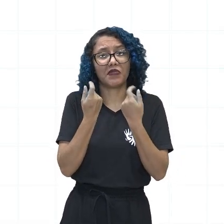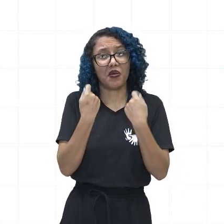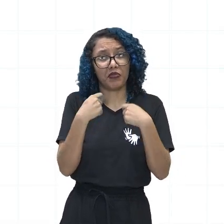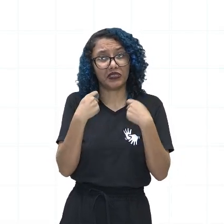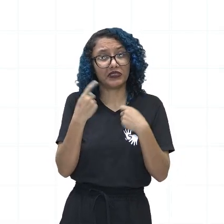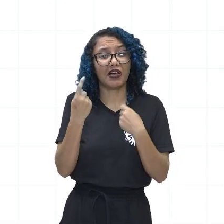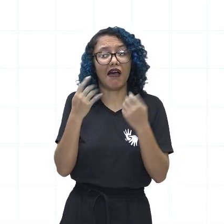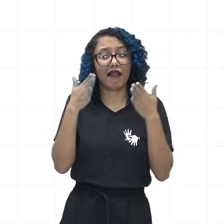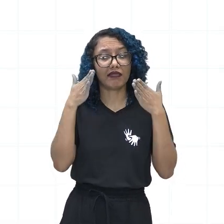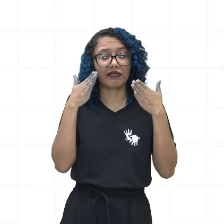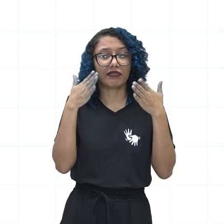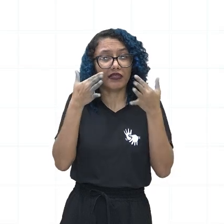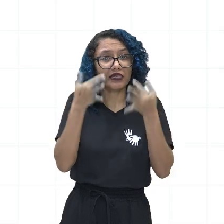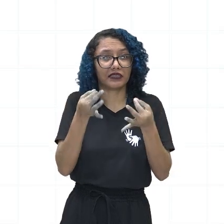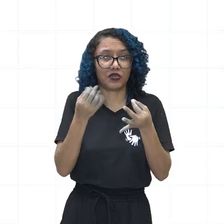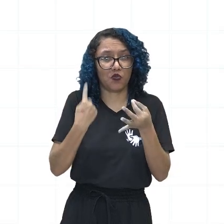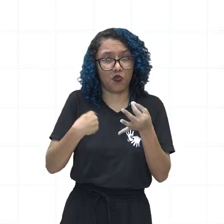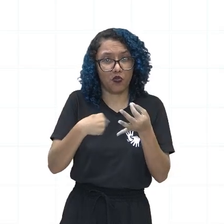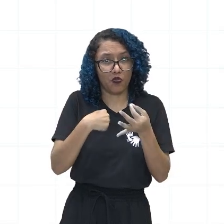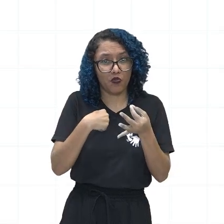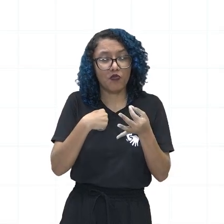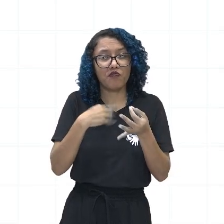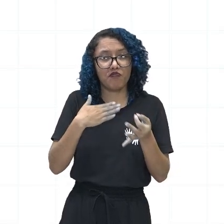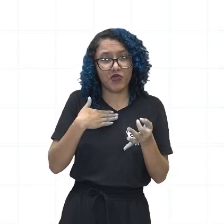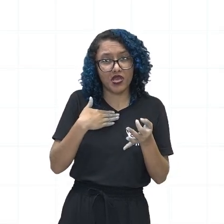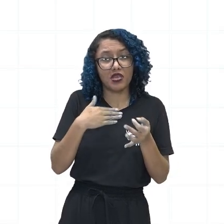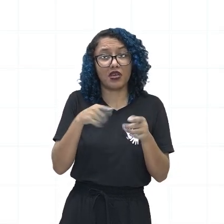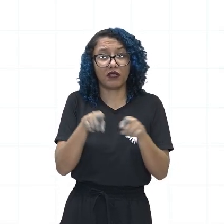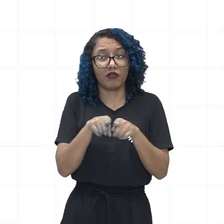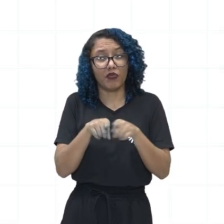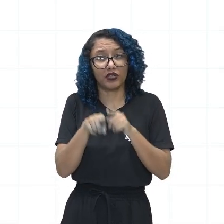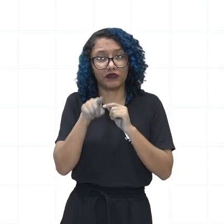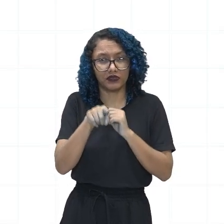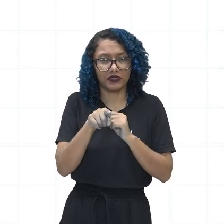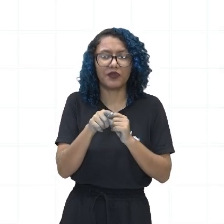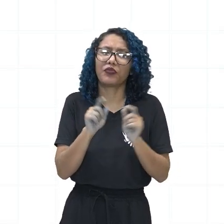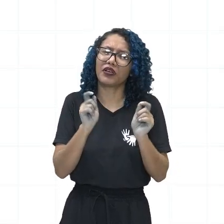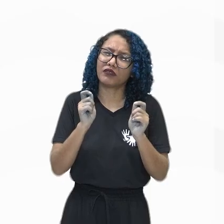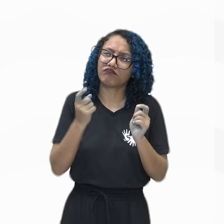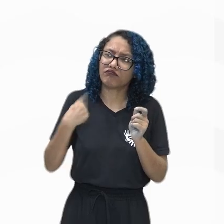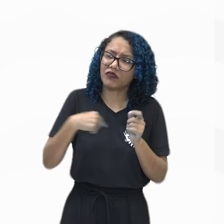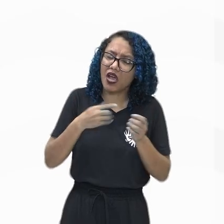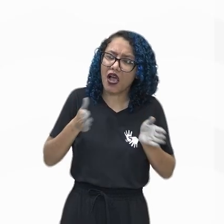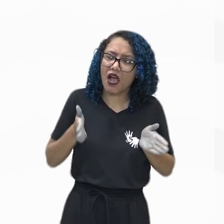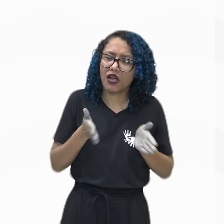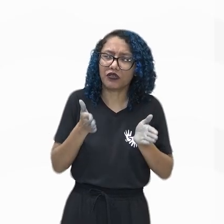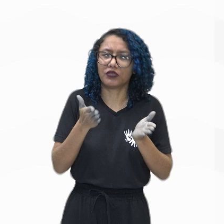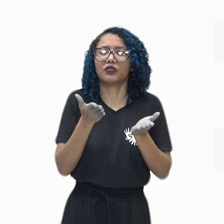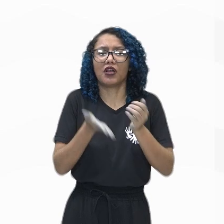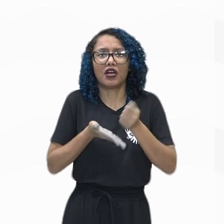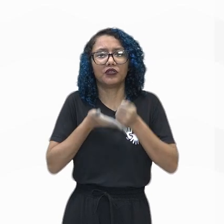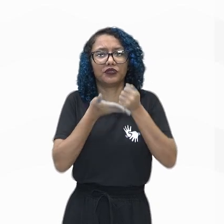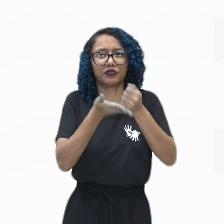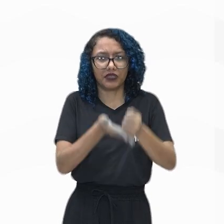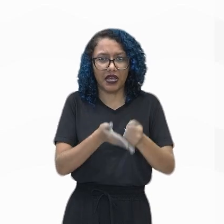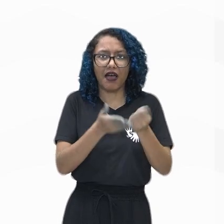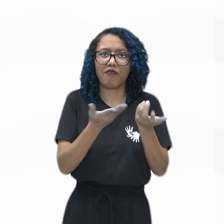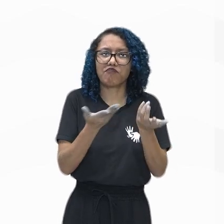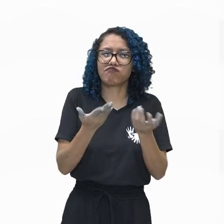gente possa também estar contribuindo aí para a erradicação da pobreza. Mas vamos continuar,